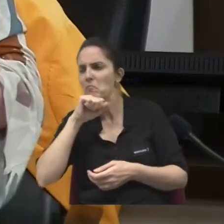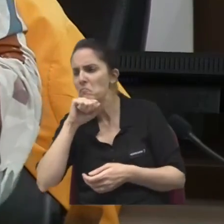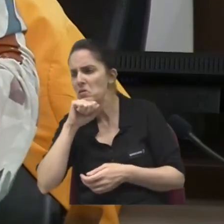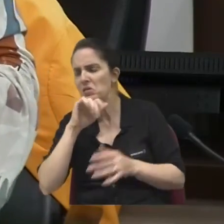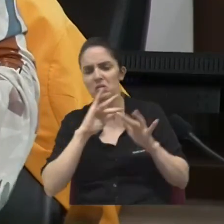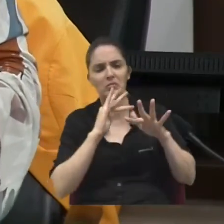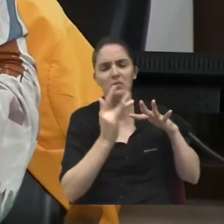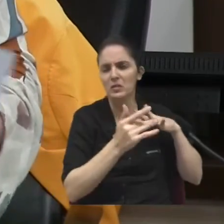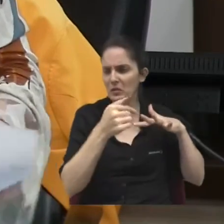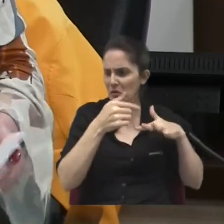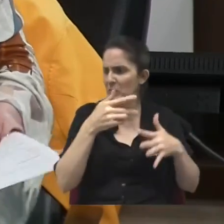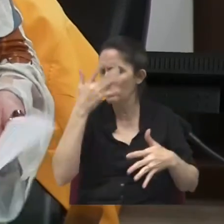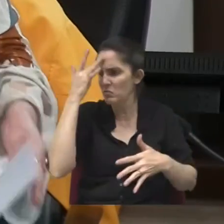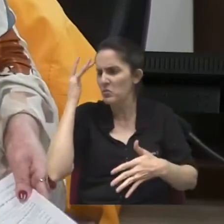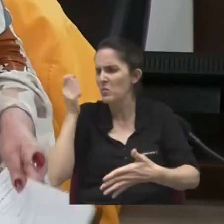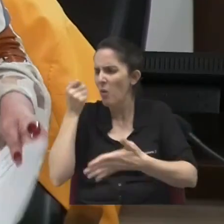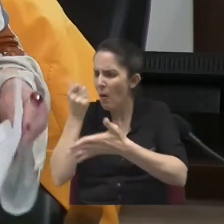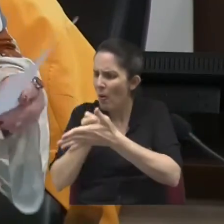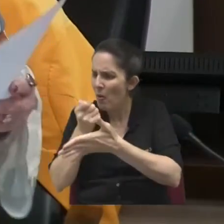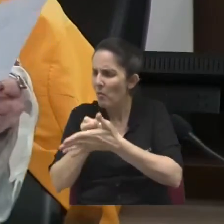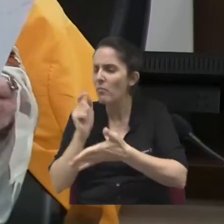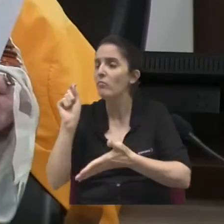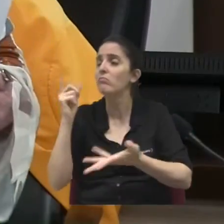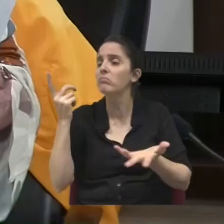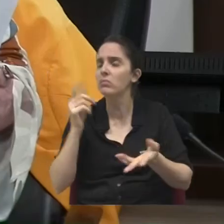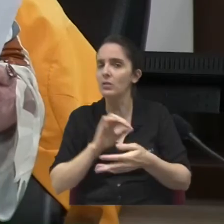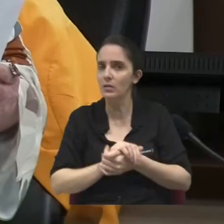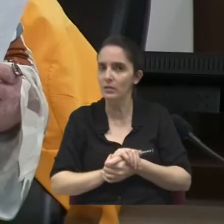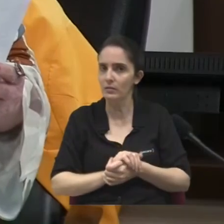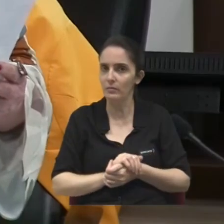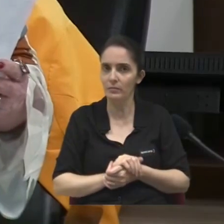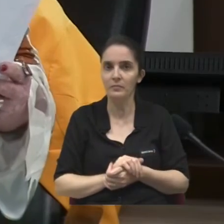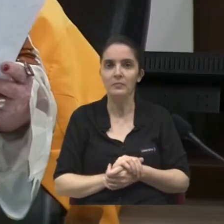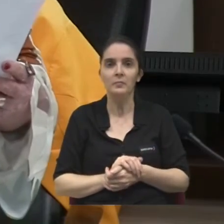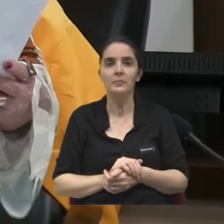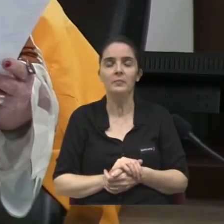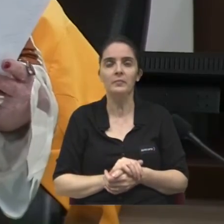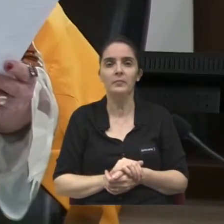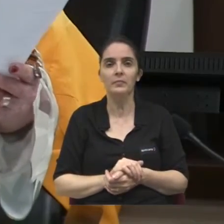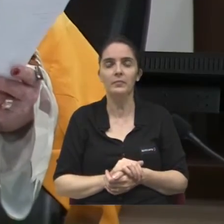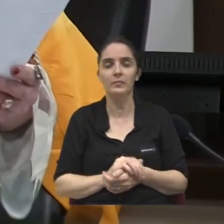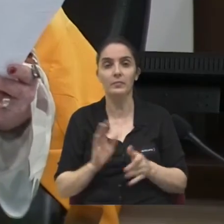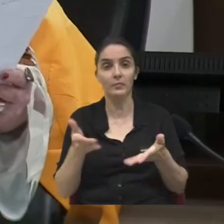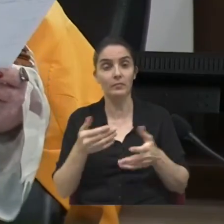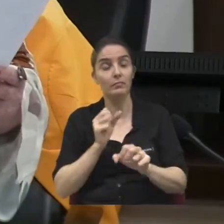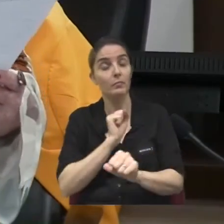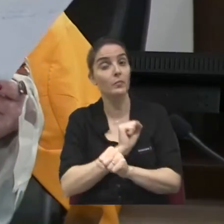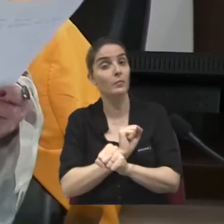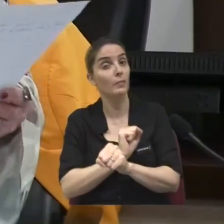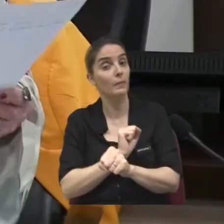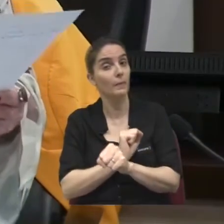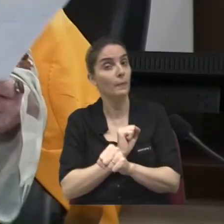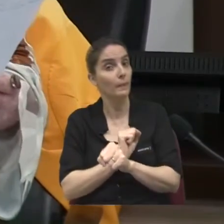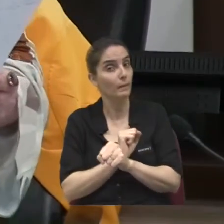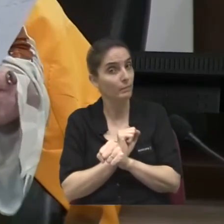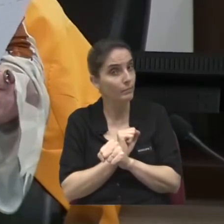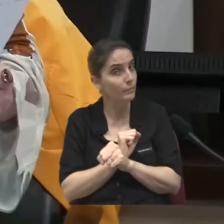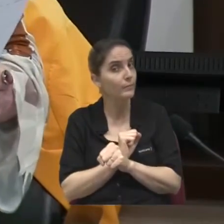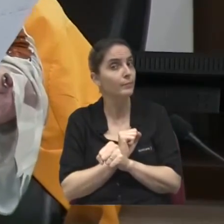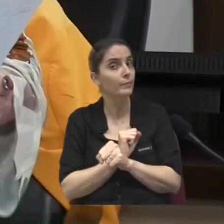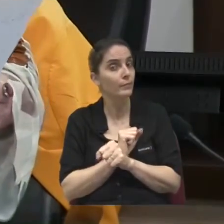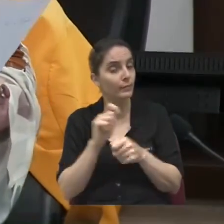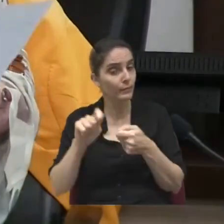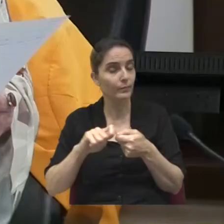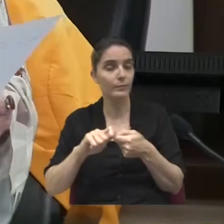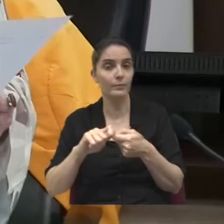o senhor passou esses requerimentos todos, a gente realmente está aí aguardando a ação, porque a pressa para